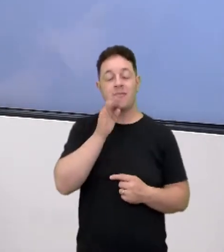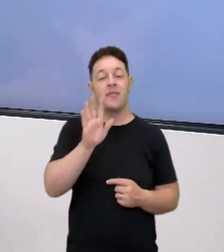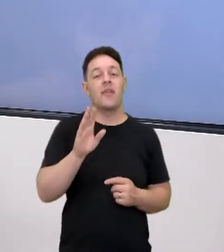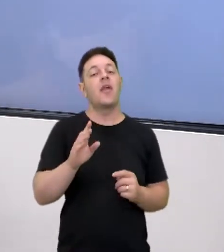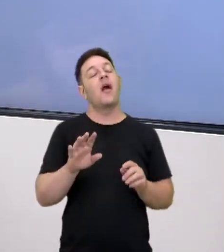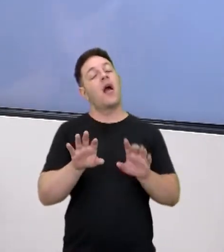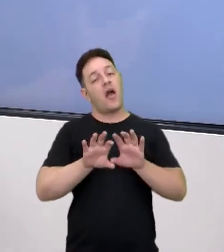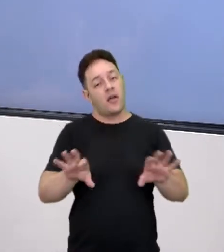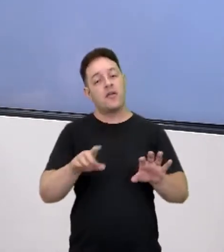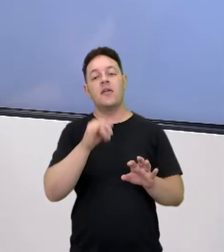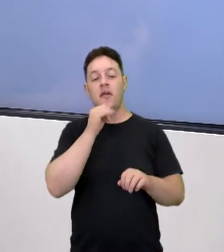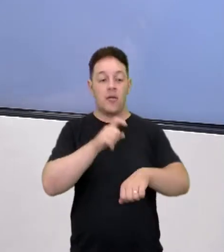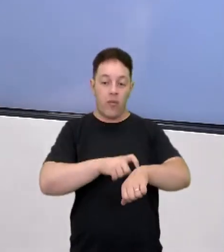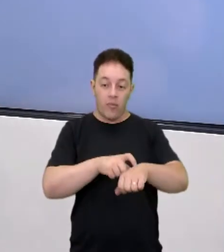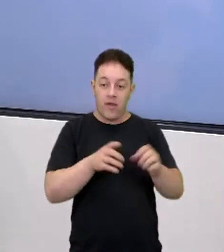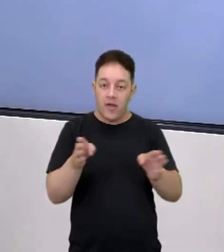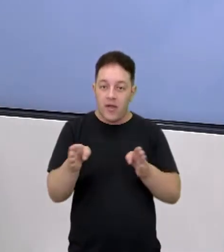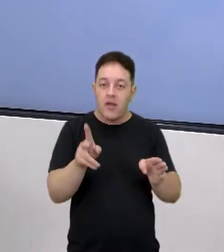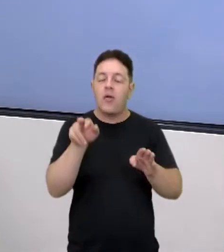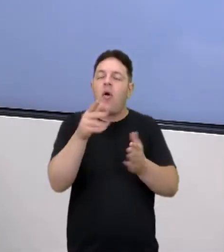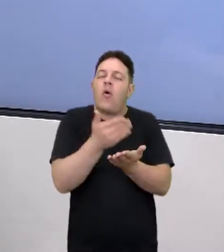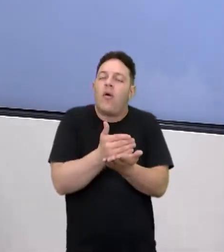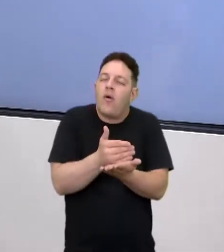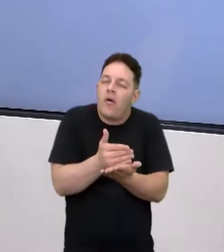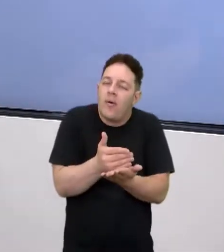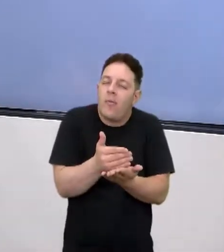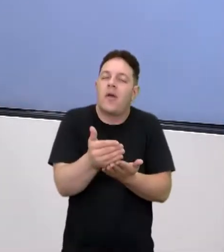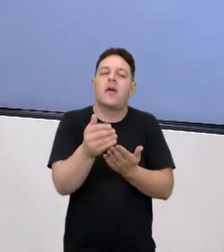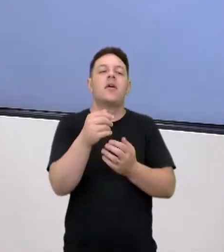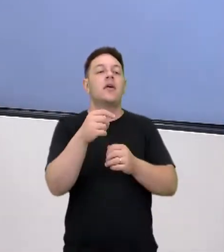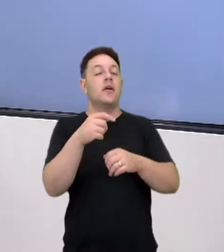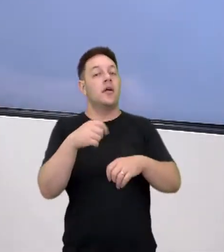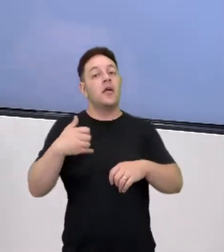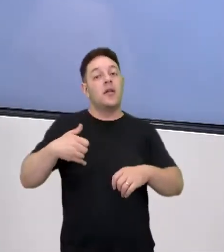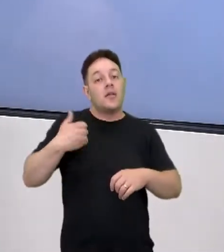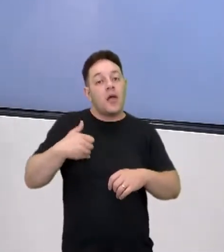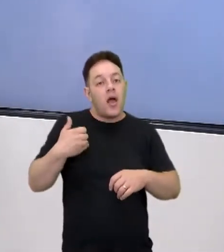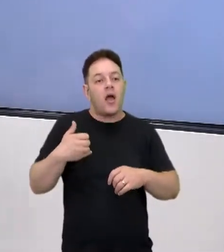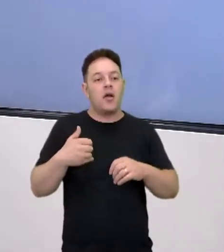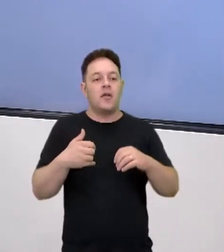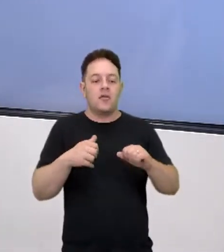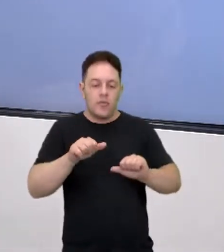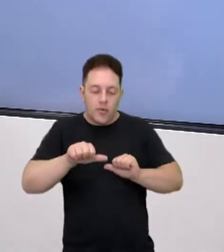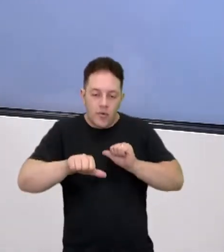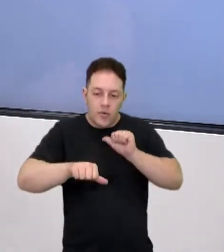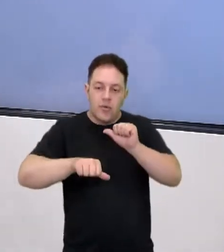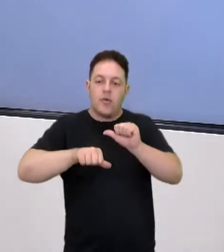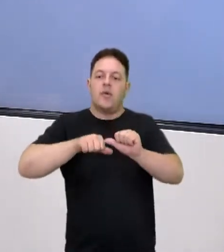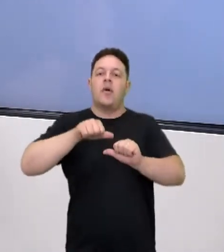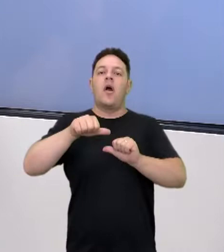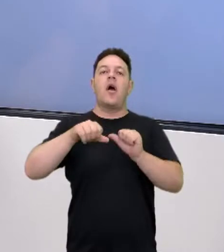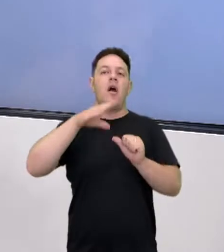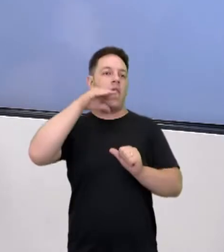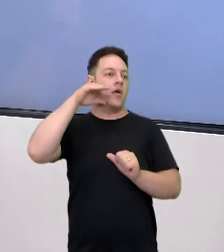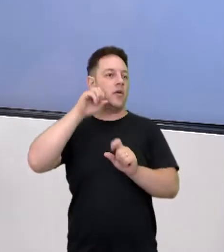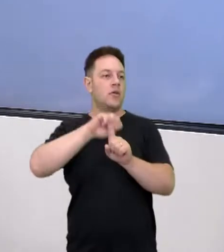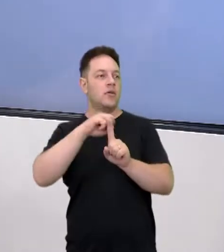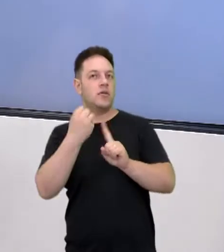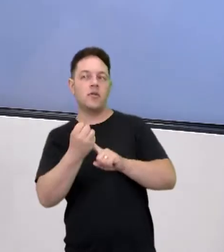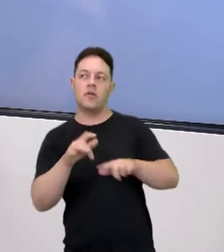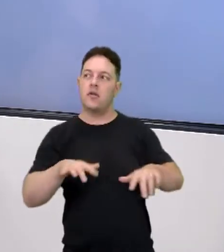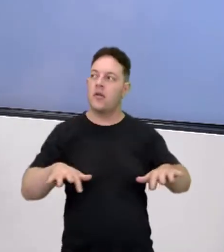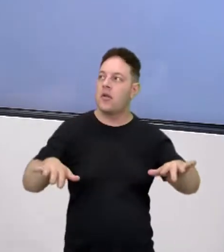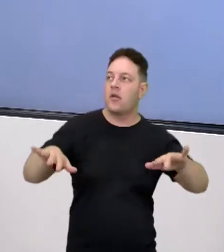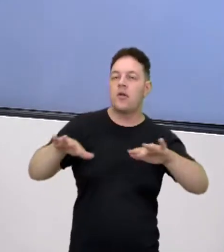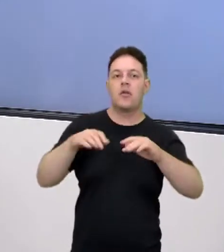esse período onde a gente está começando ali a entrar na idade adulta social, e por isso a gente já tem que se preparar,